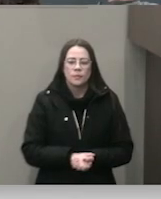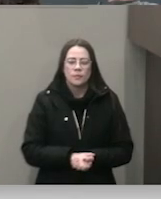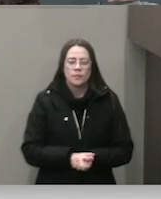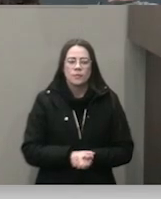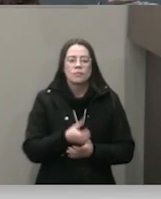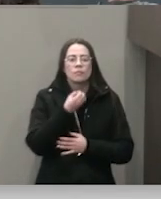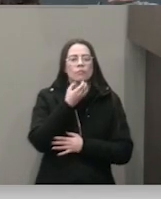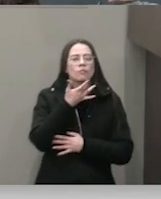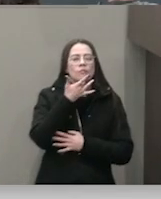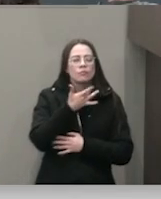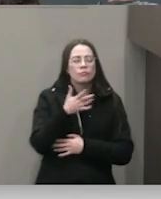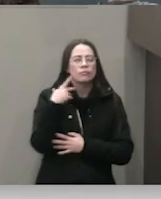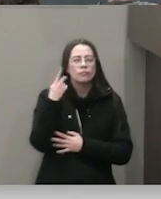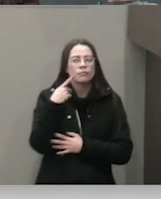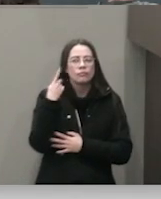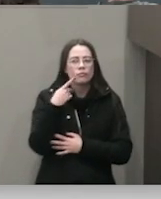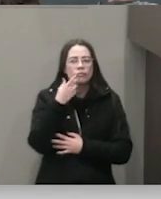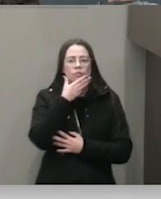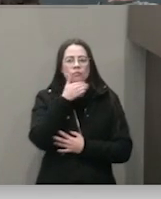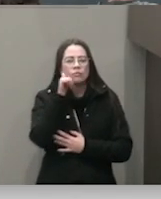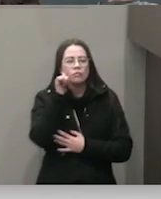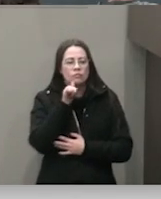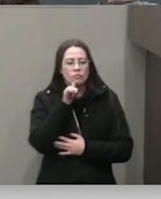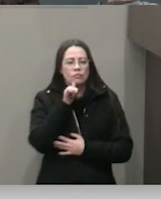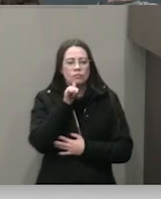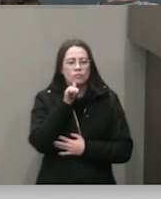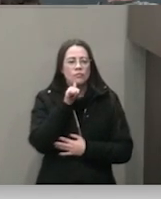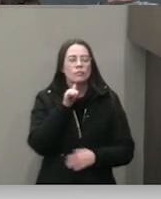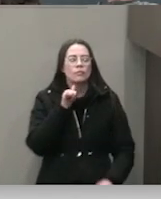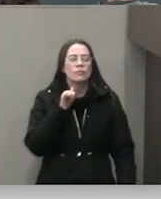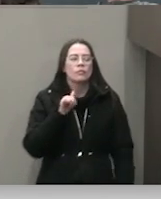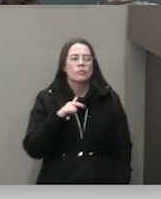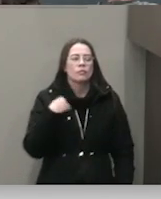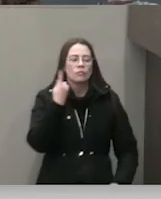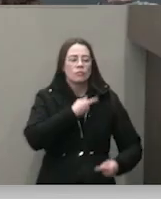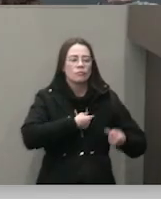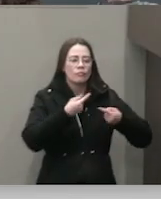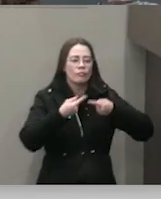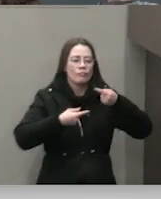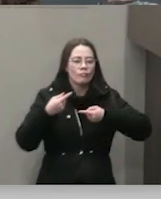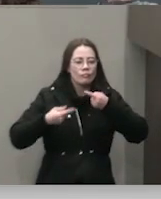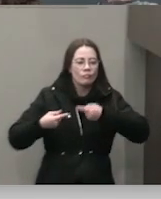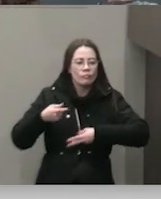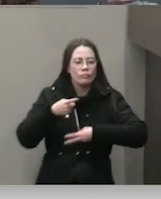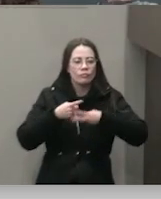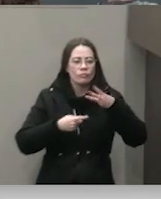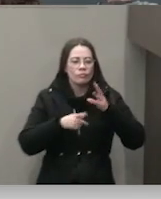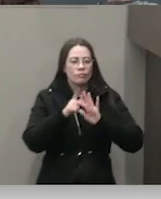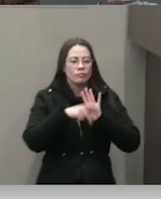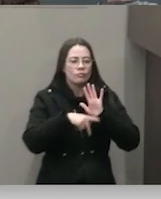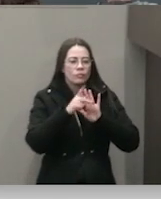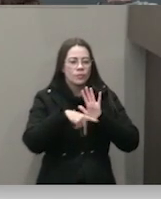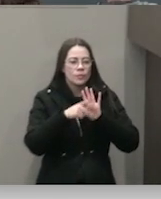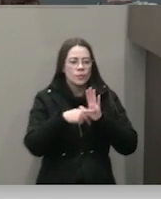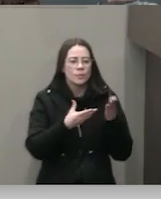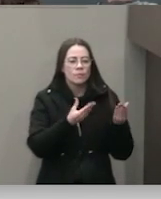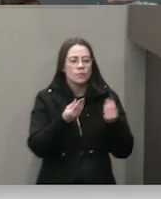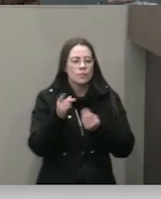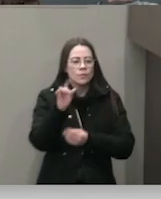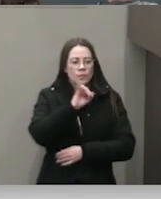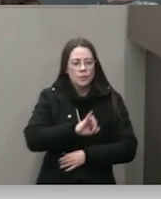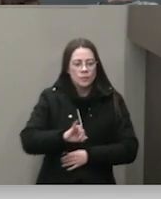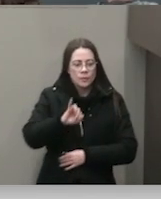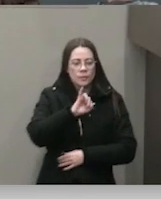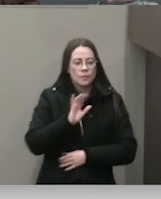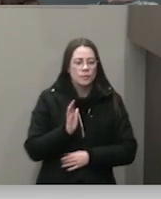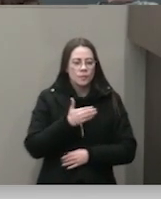Boa tarde, senhoras vereadoras, senhores vereadores. Estamos discutindo 3 projetos muito importantes